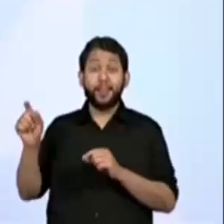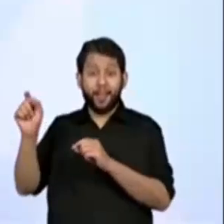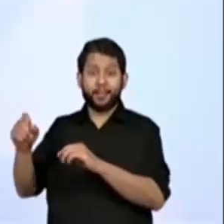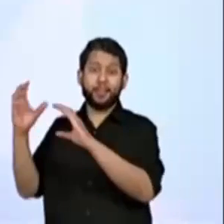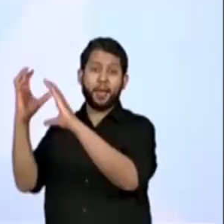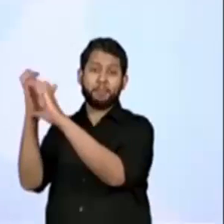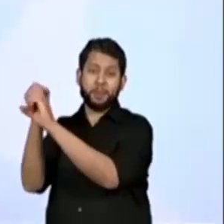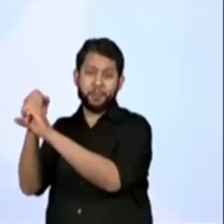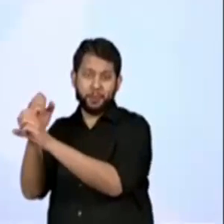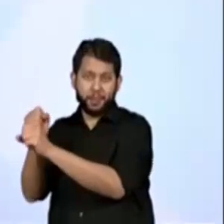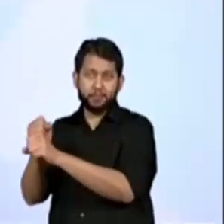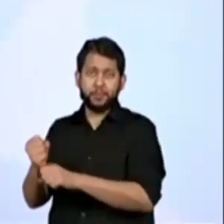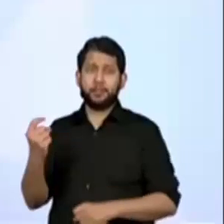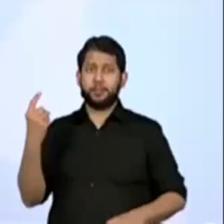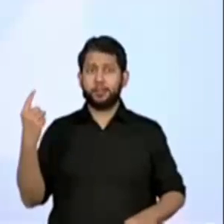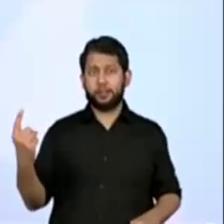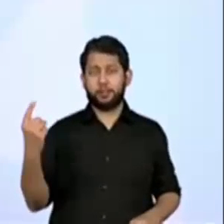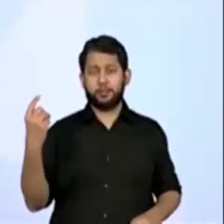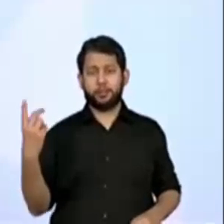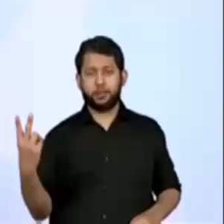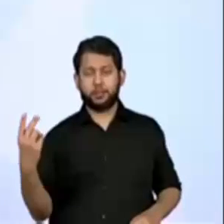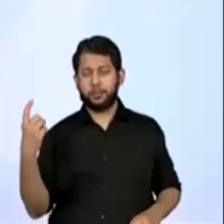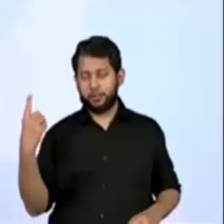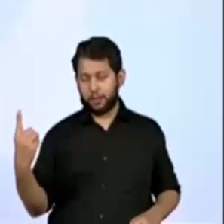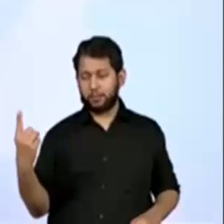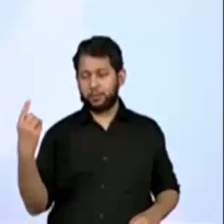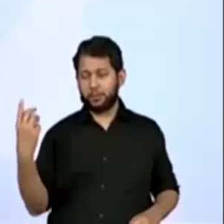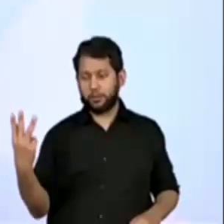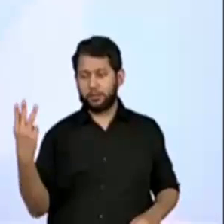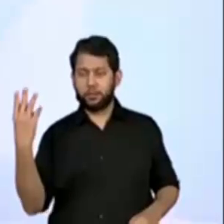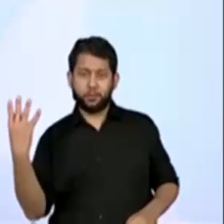duas operações é o mesmo.